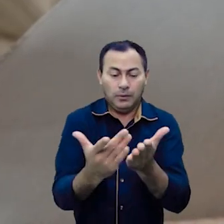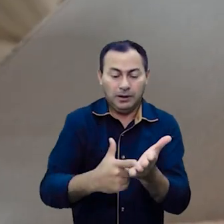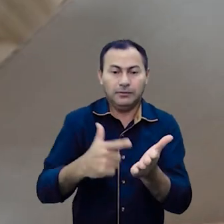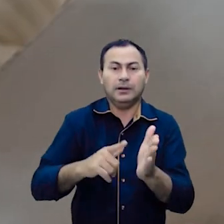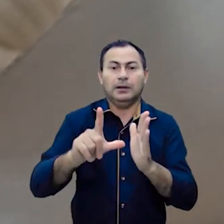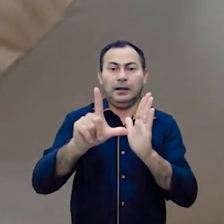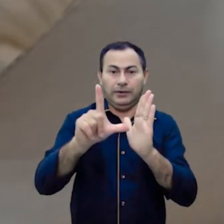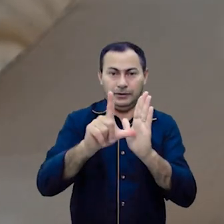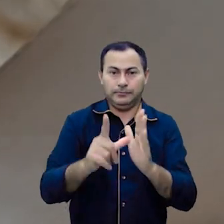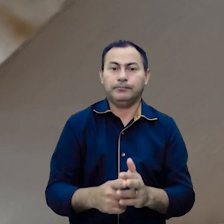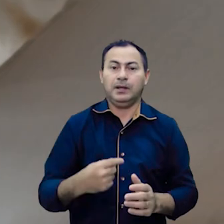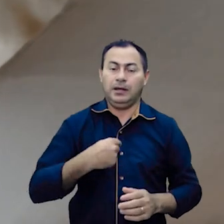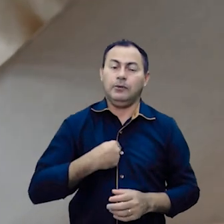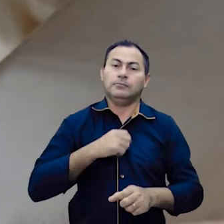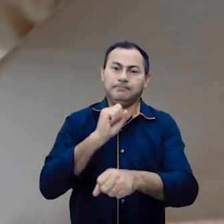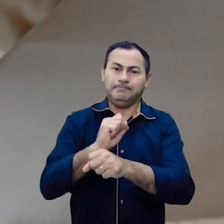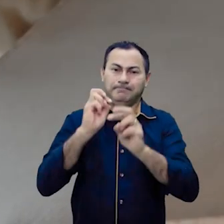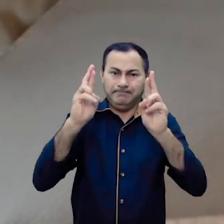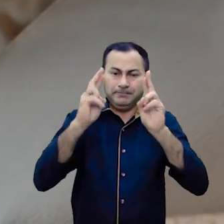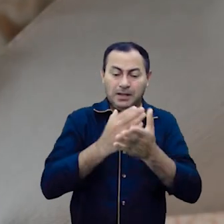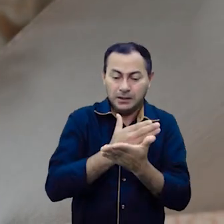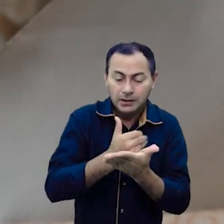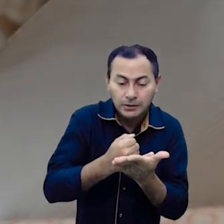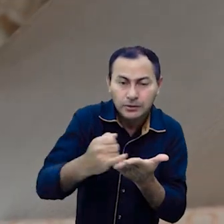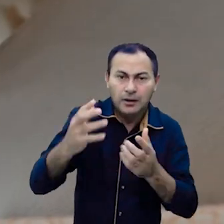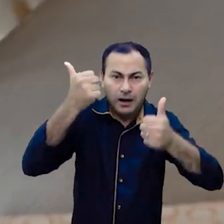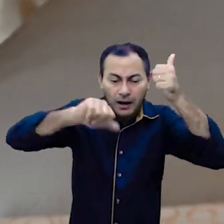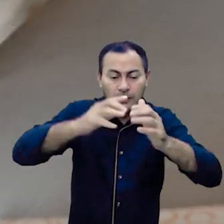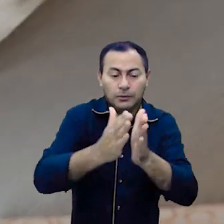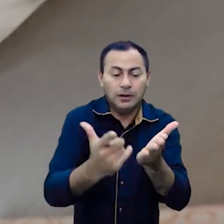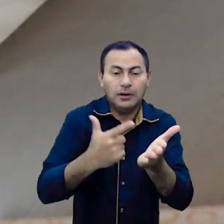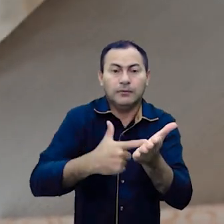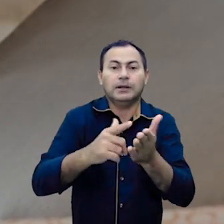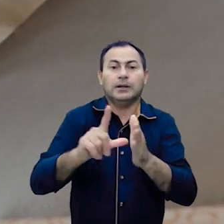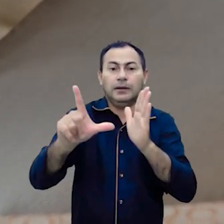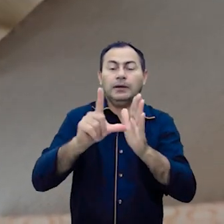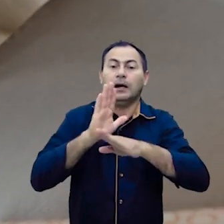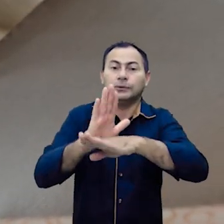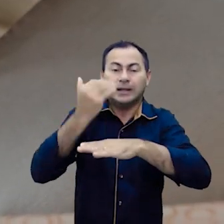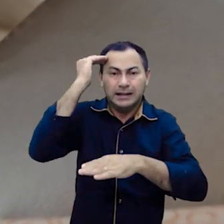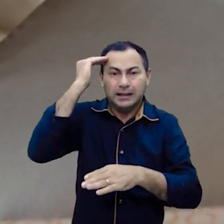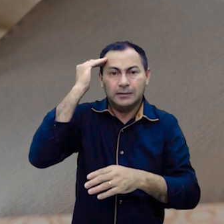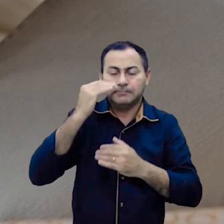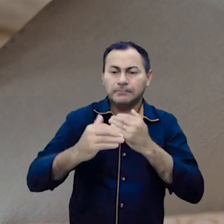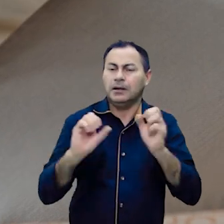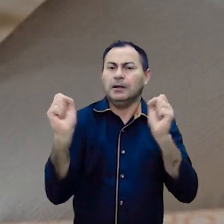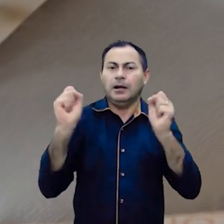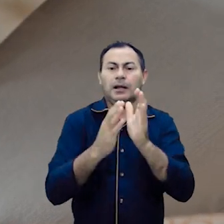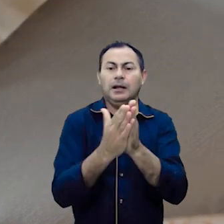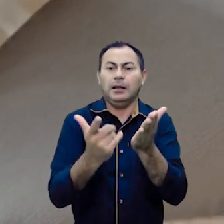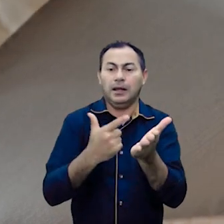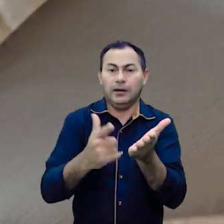se entender o livro de Levítico eu espero sinceramente que essa introdução e avaliação do livro de Levítico lhe ajude a ler entender